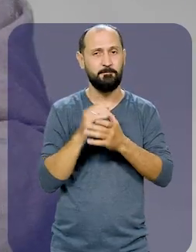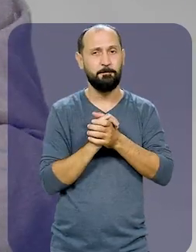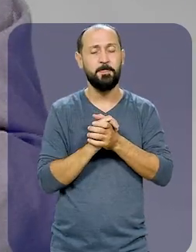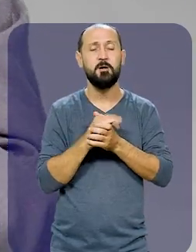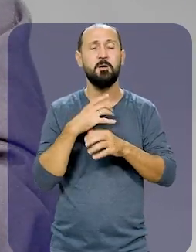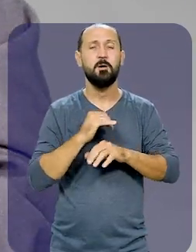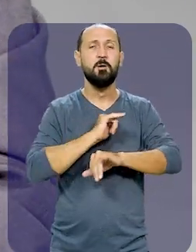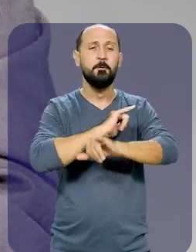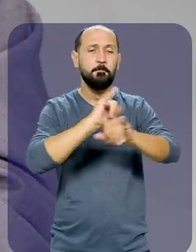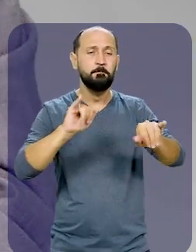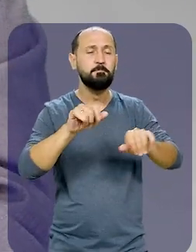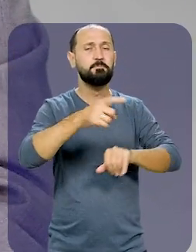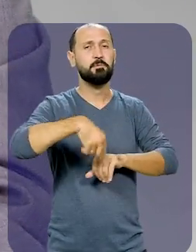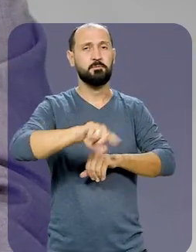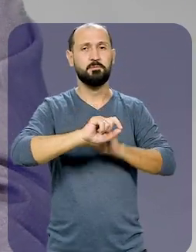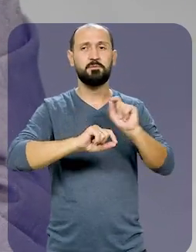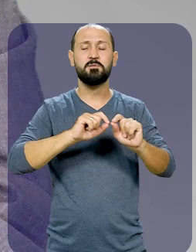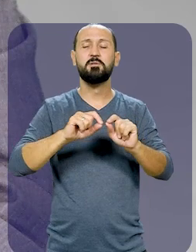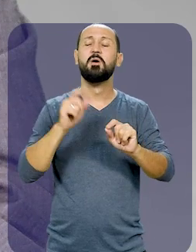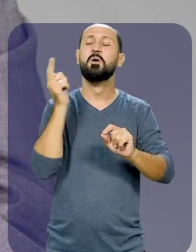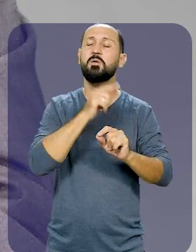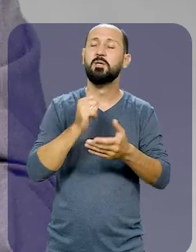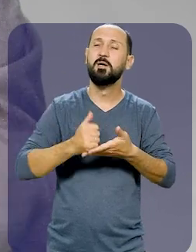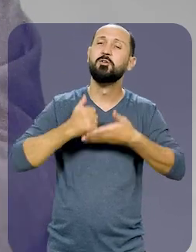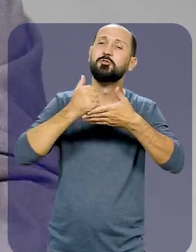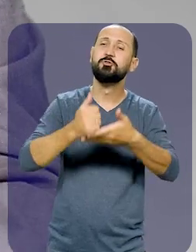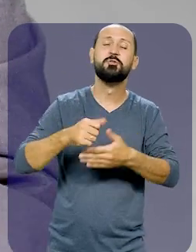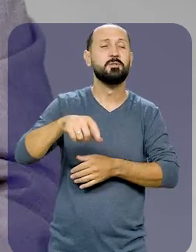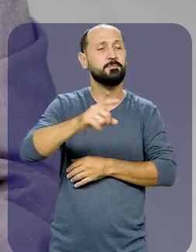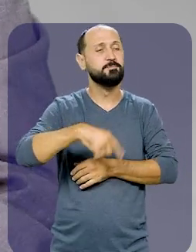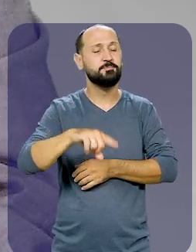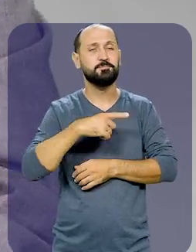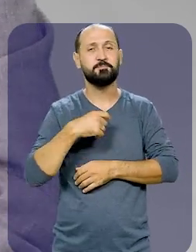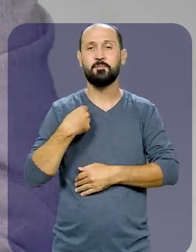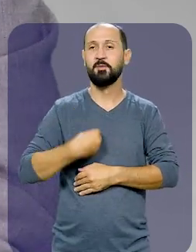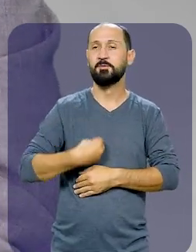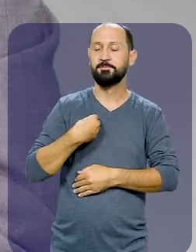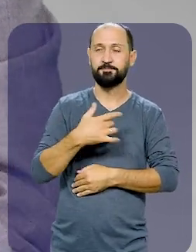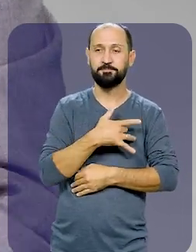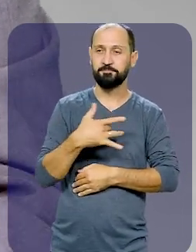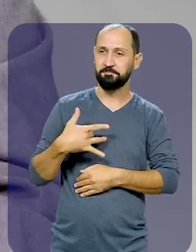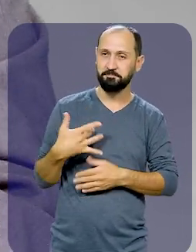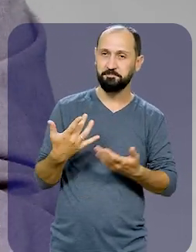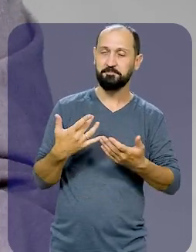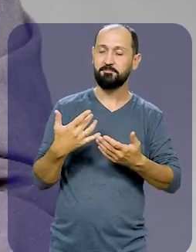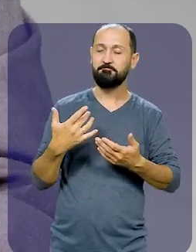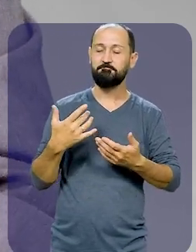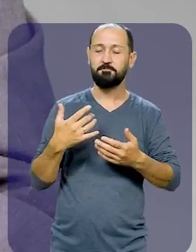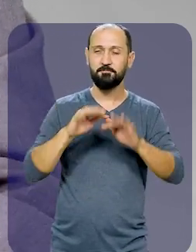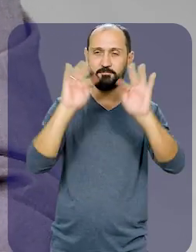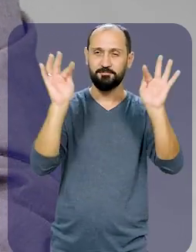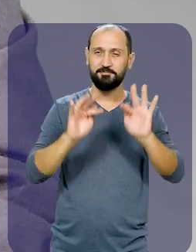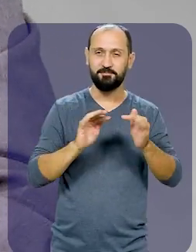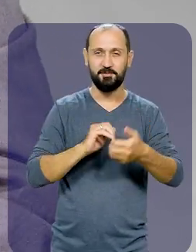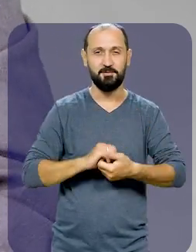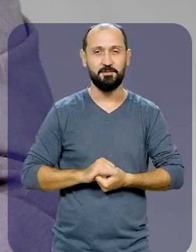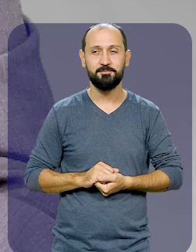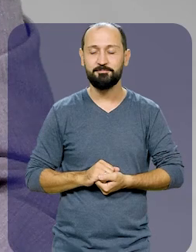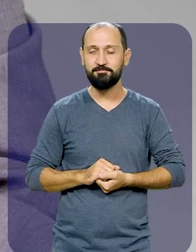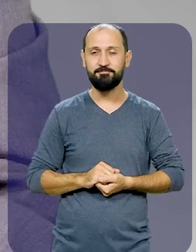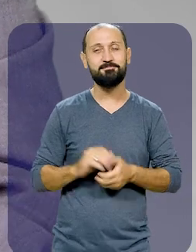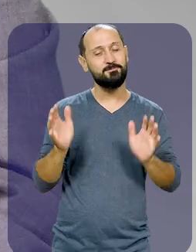levamos informações para que possamos ajudar as pessoas a ter uma vida saudável e ter uma vida feliz com os